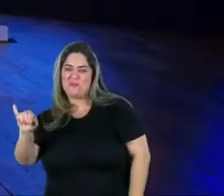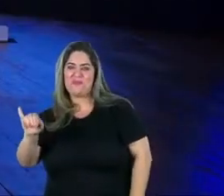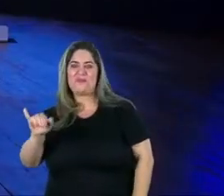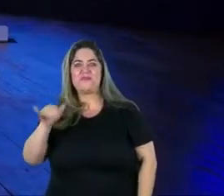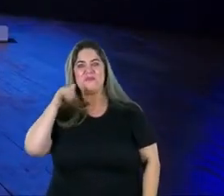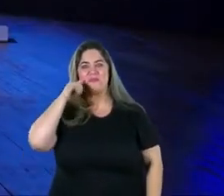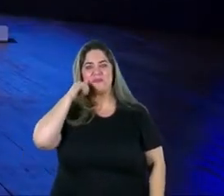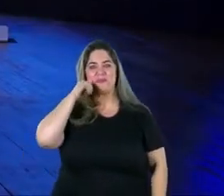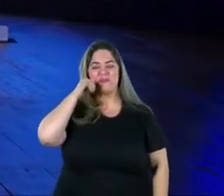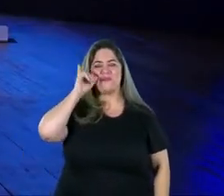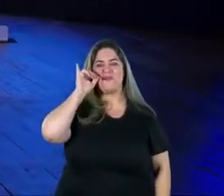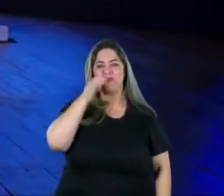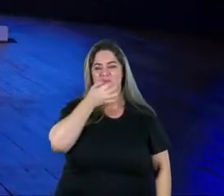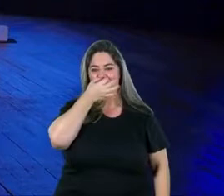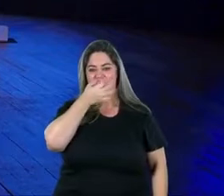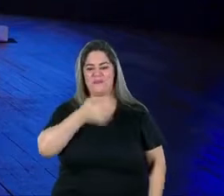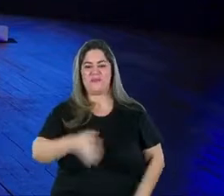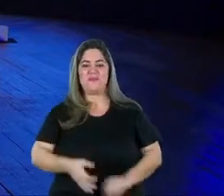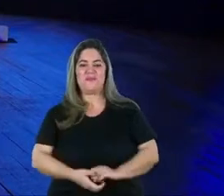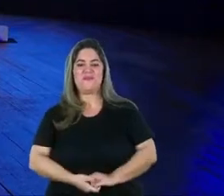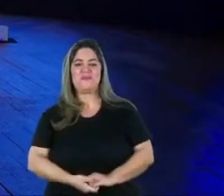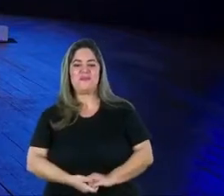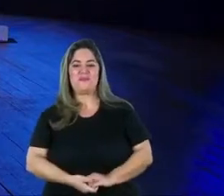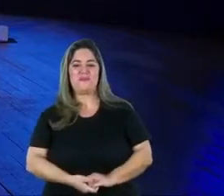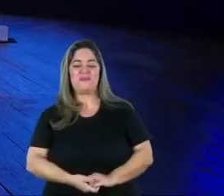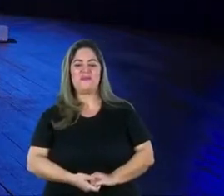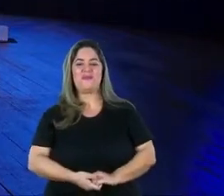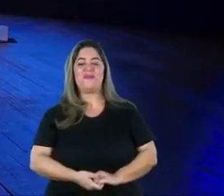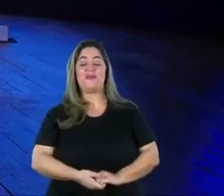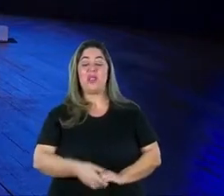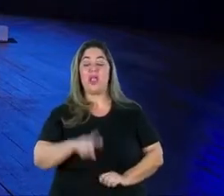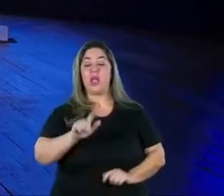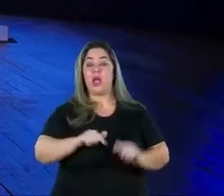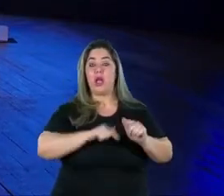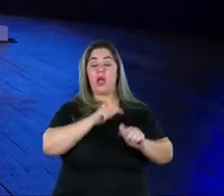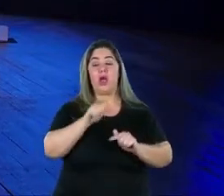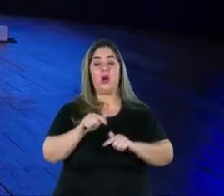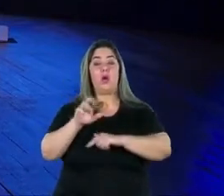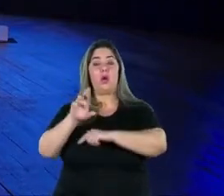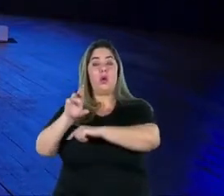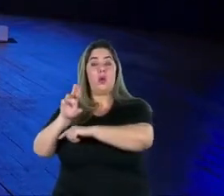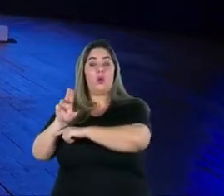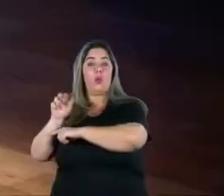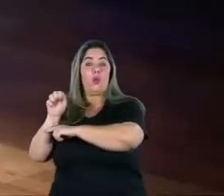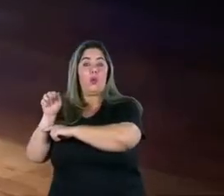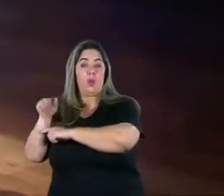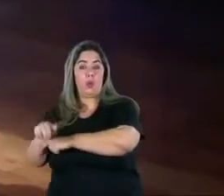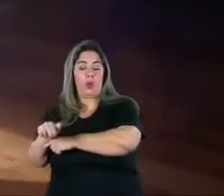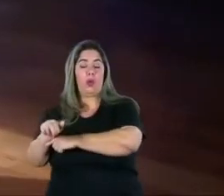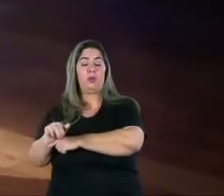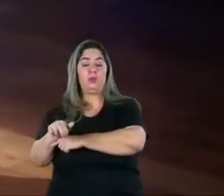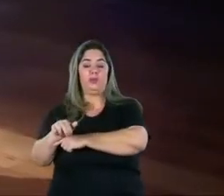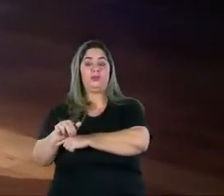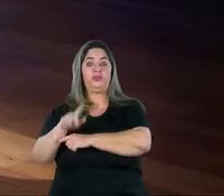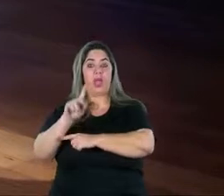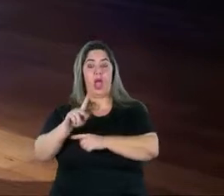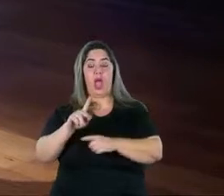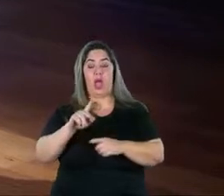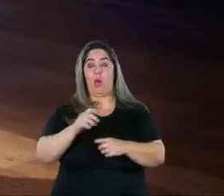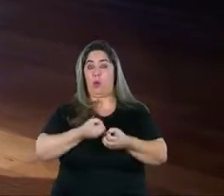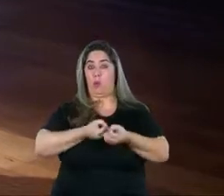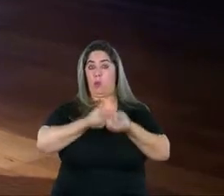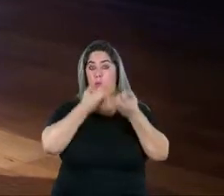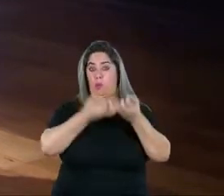Mudando de bicho. Esse é um trabalho de Juan Brossa. E é um poeta